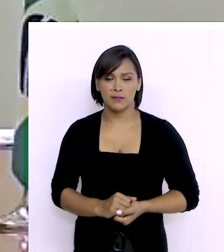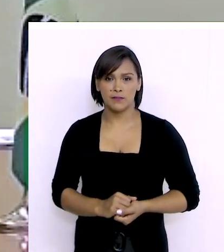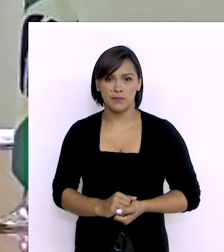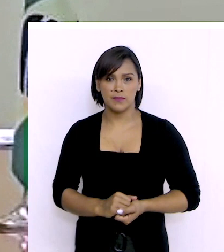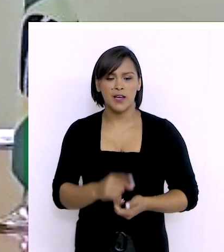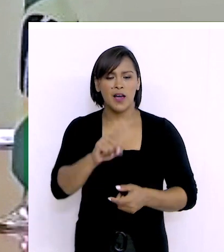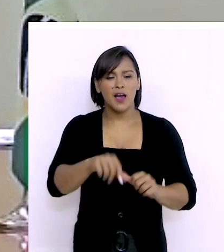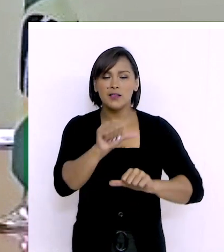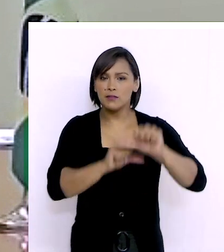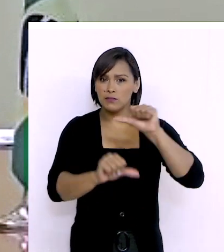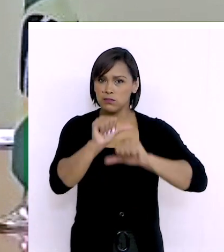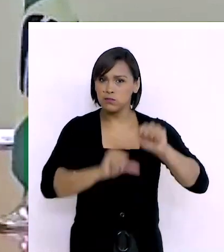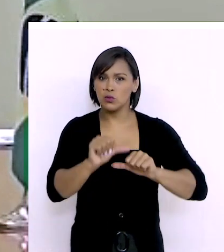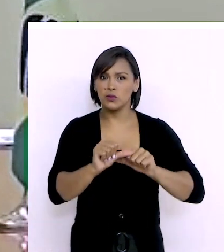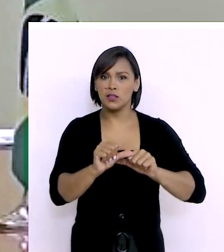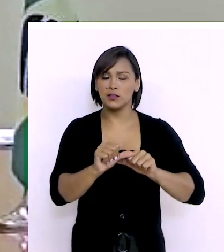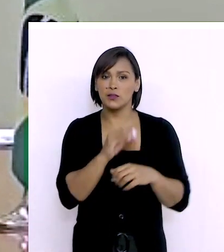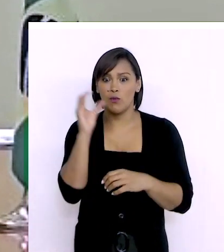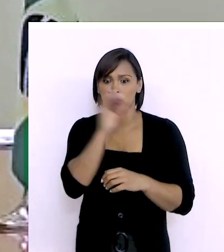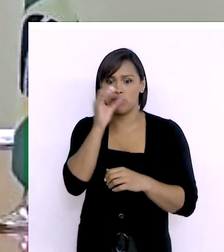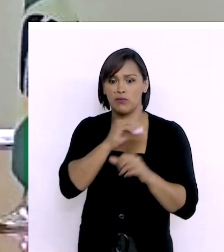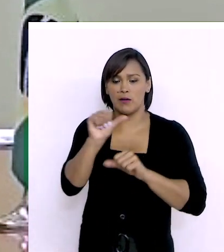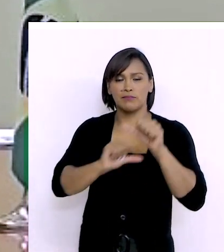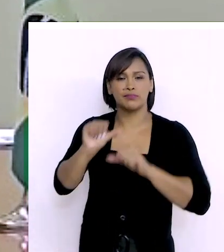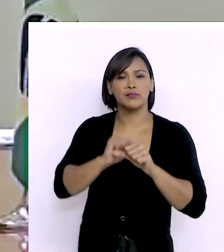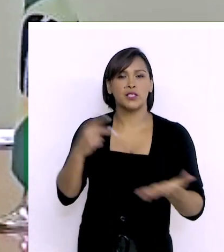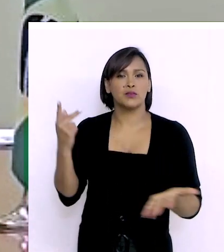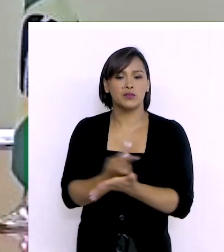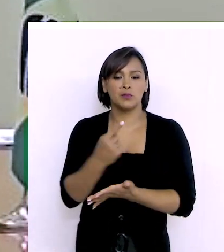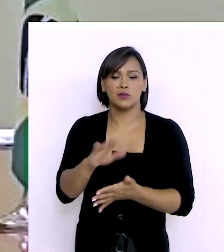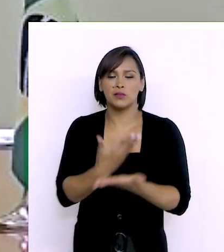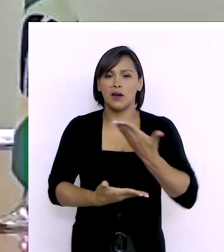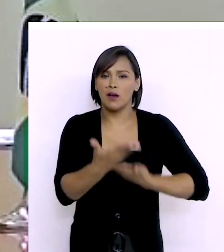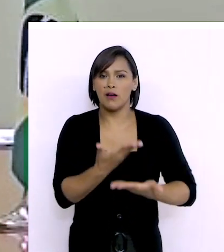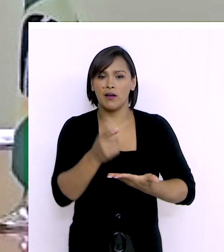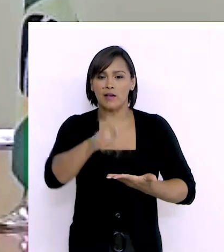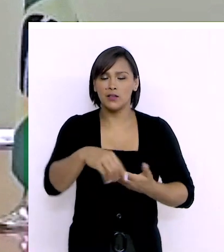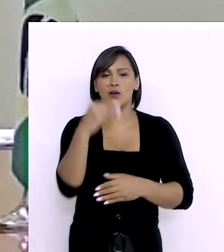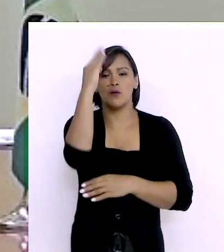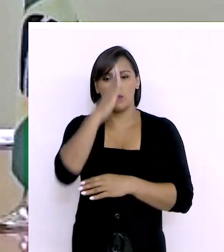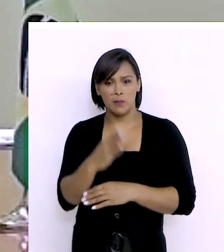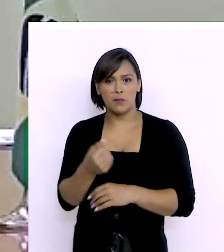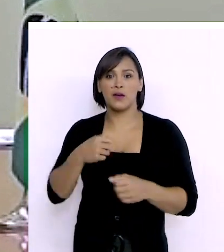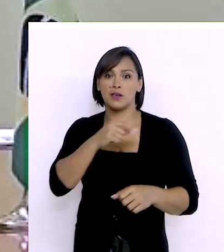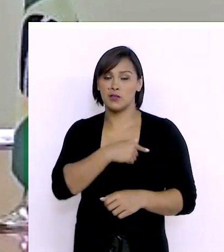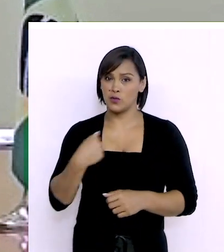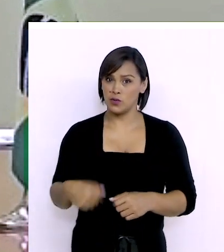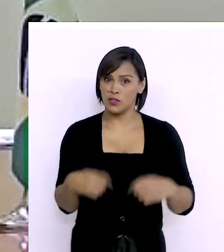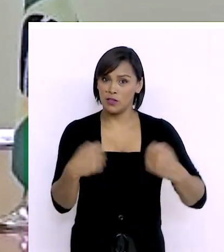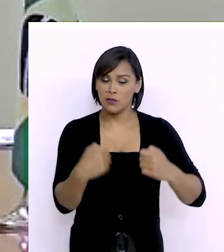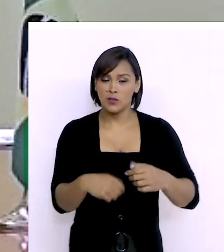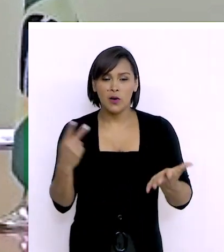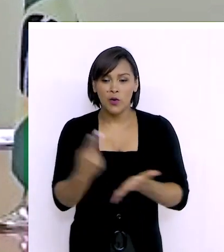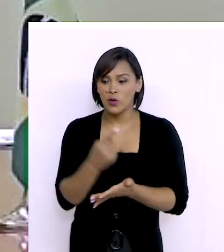Essa transformação ou a rapidez do crescimento desse relacionamento Brasil-China se deve, em larga medida, ao que